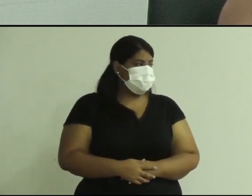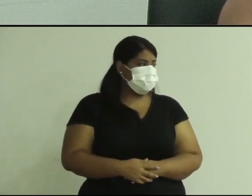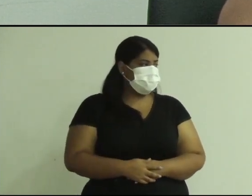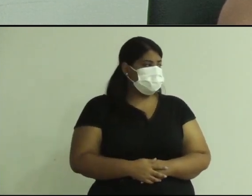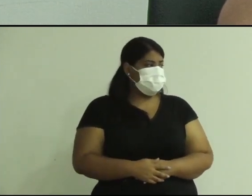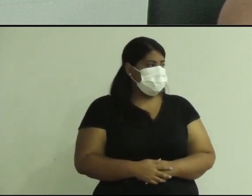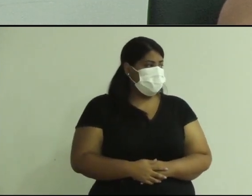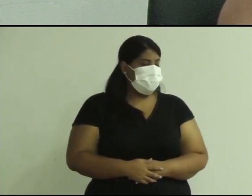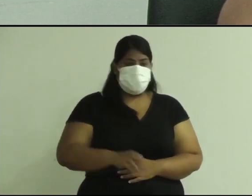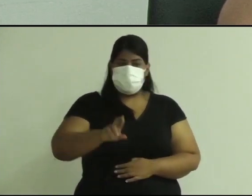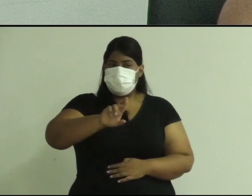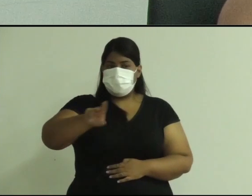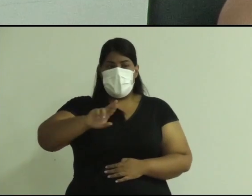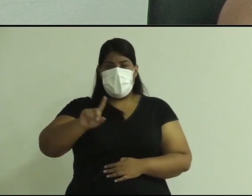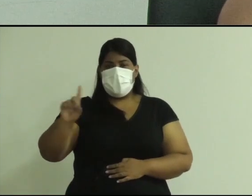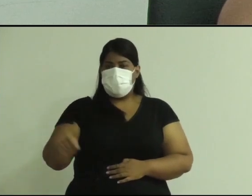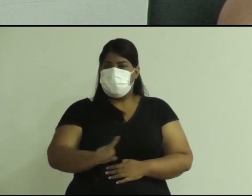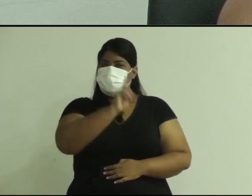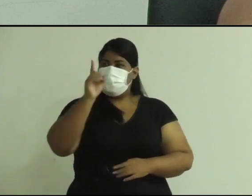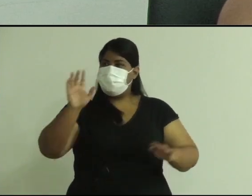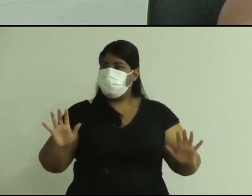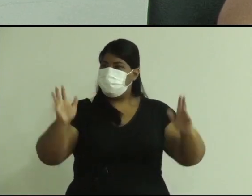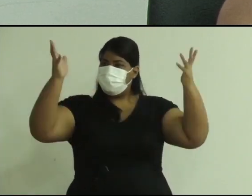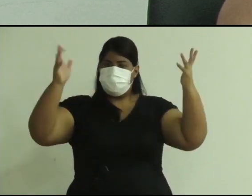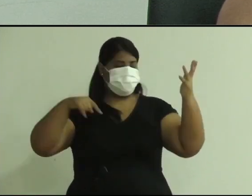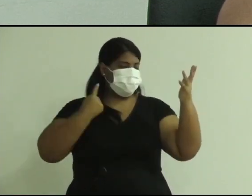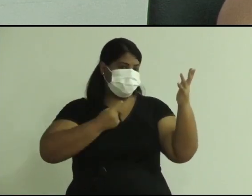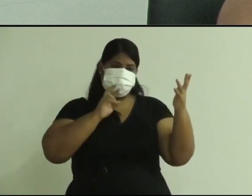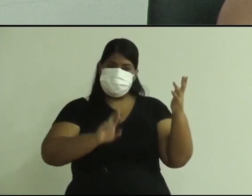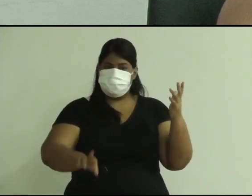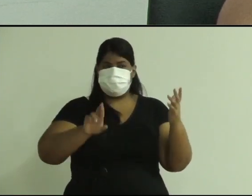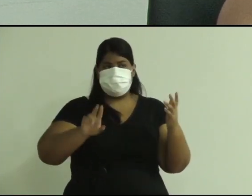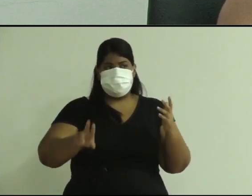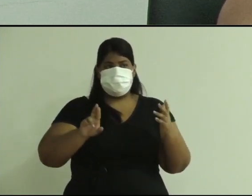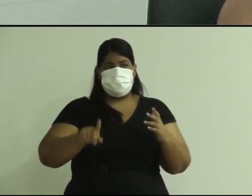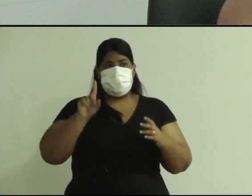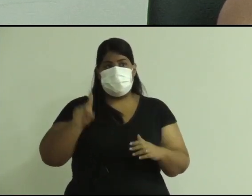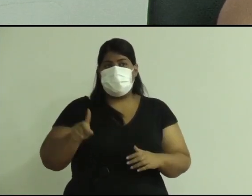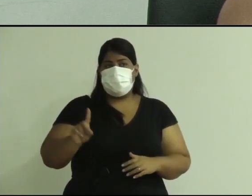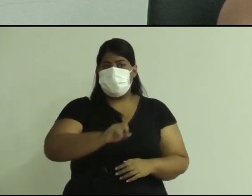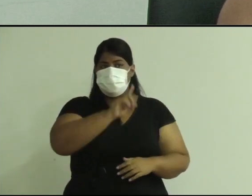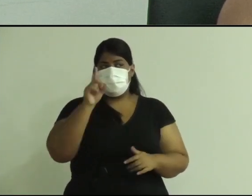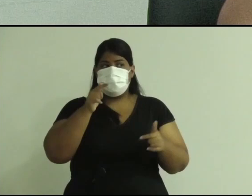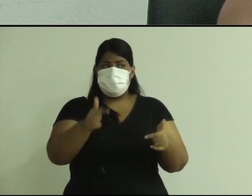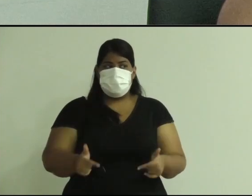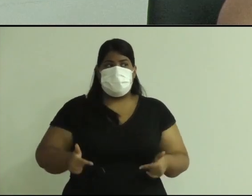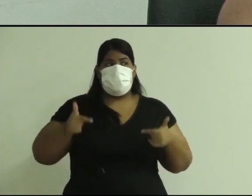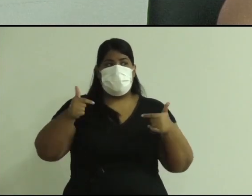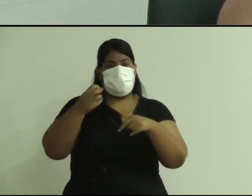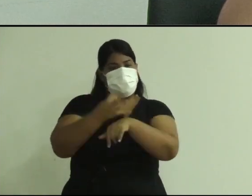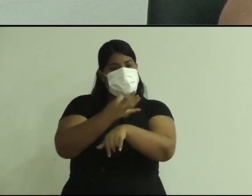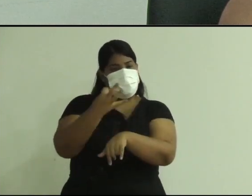não são datas comemorativas para nós. São datas de lutas, de